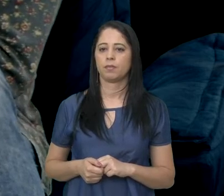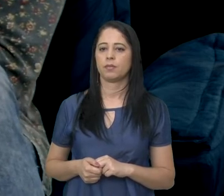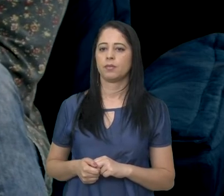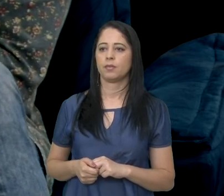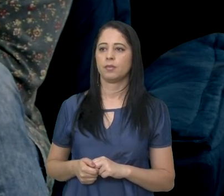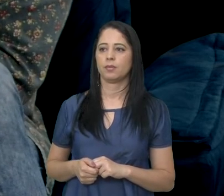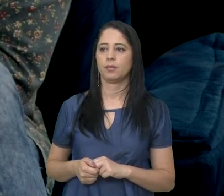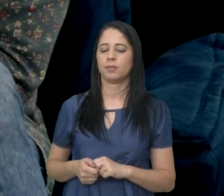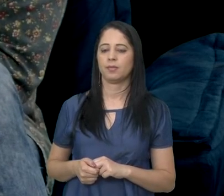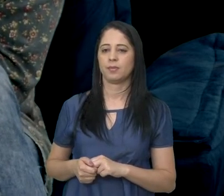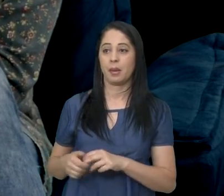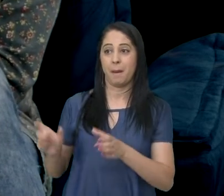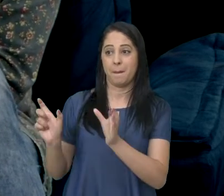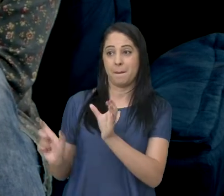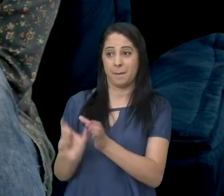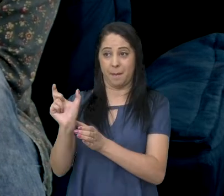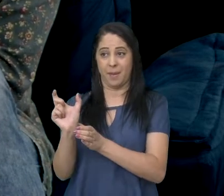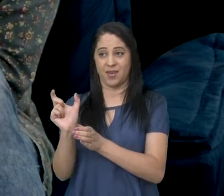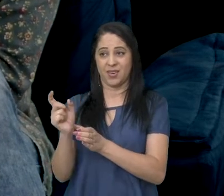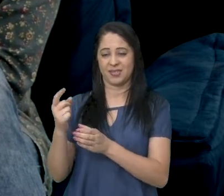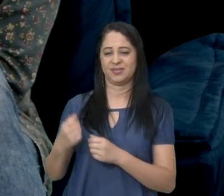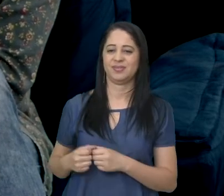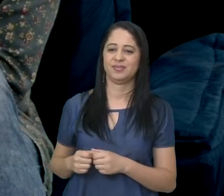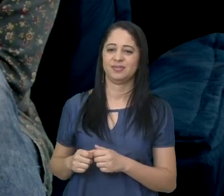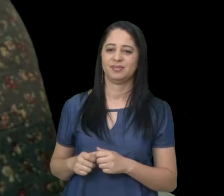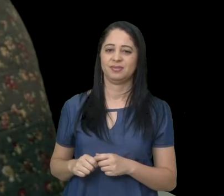Último papel.